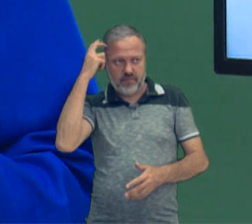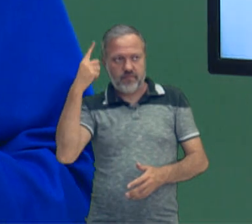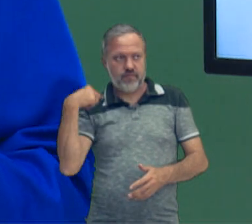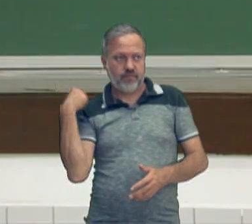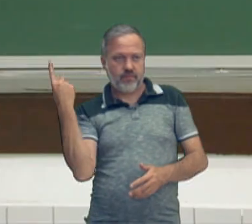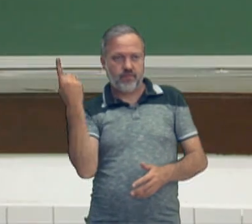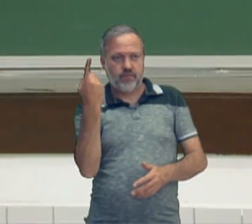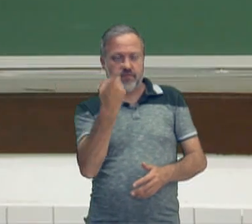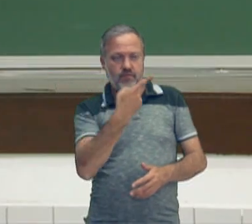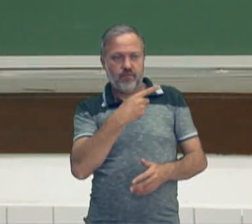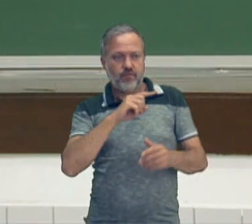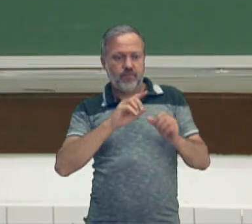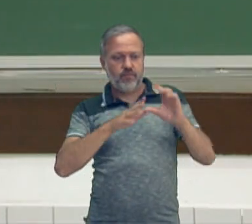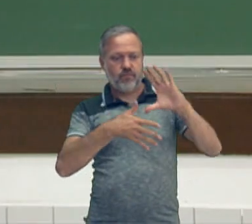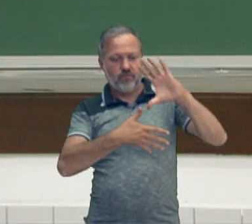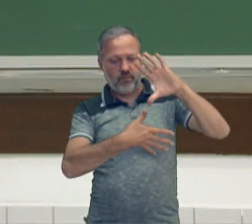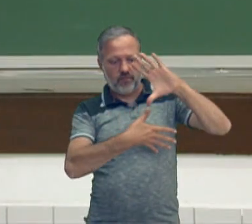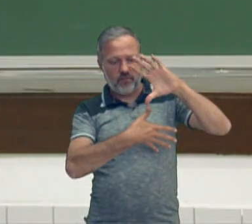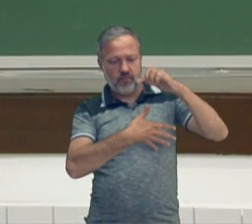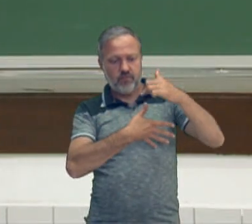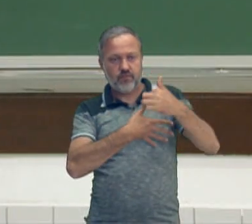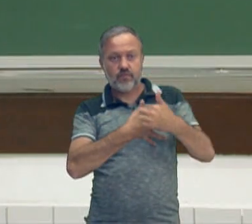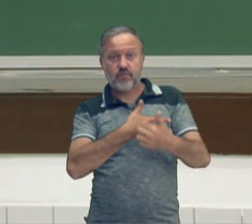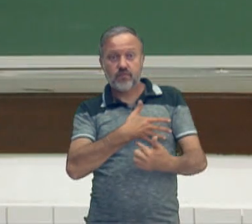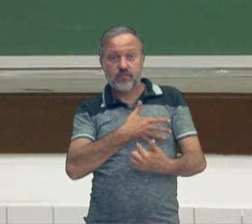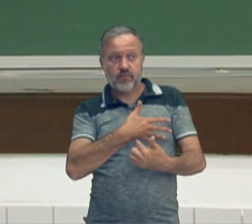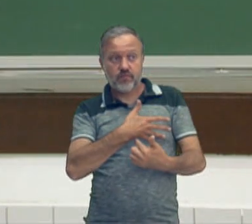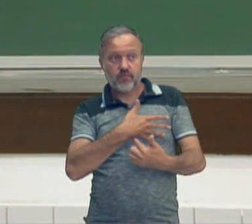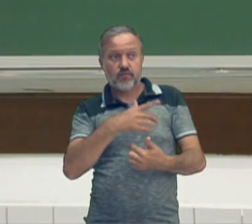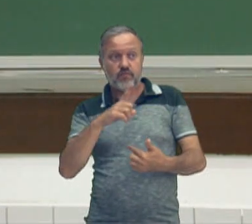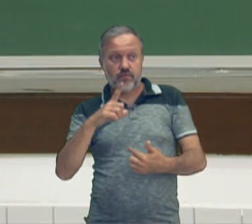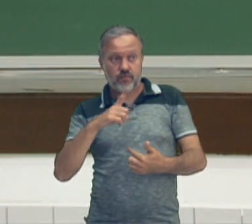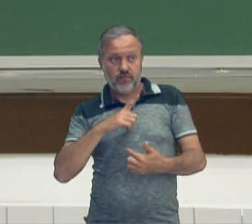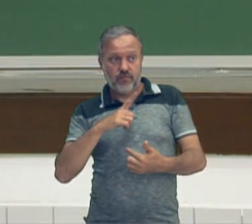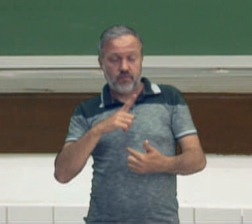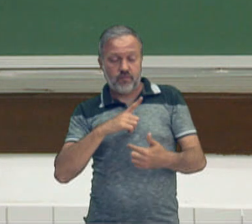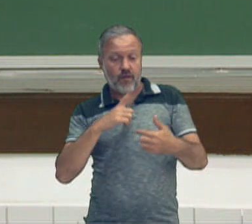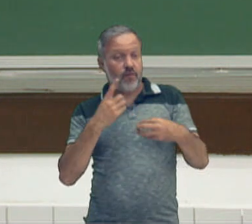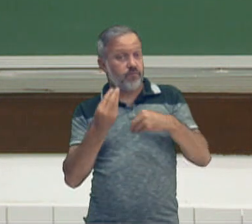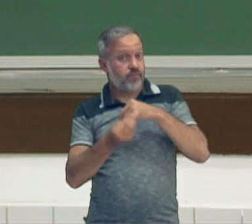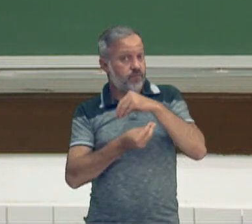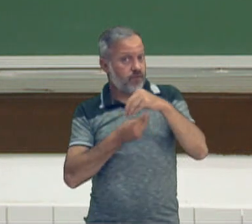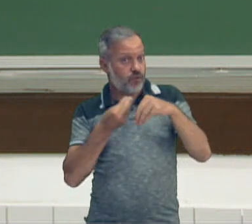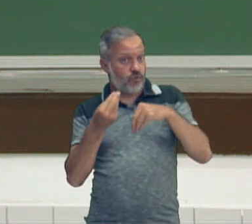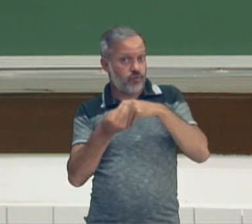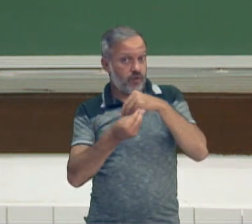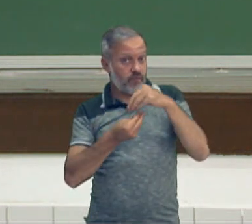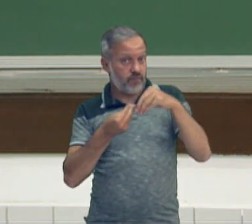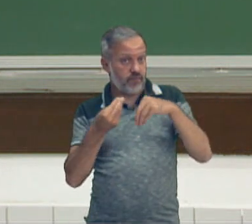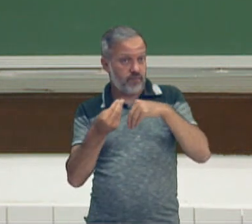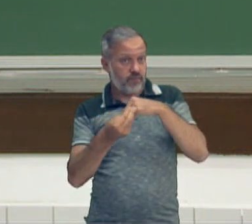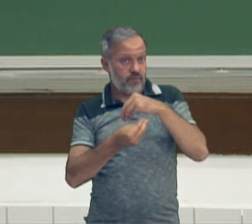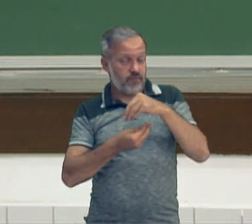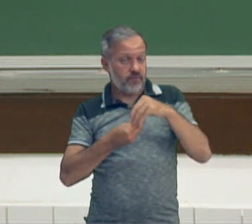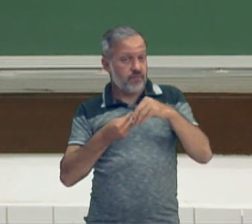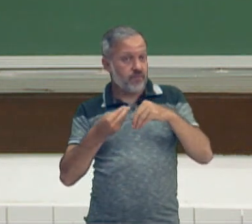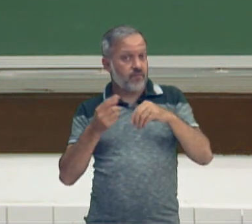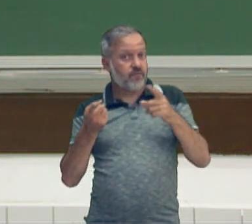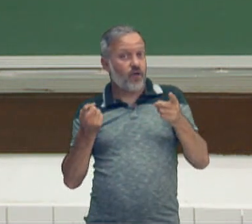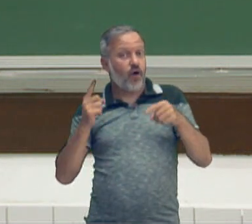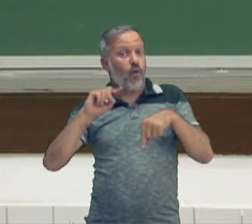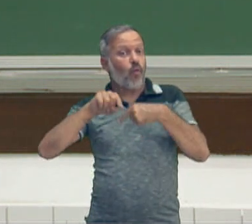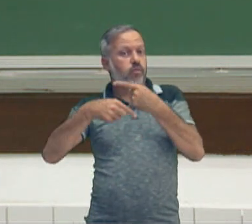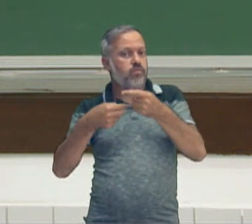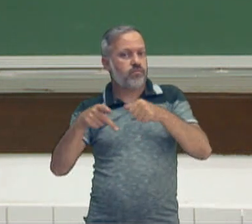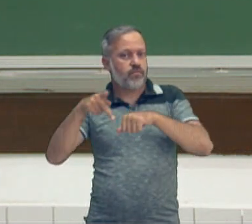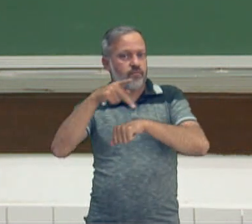por exemplo, da América, os americanos, a gente deveria ter orgulho dessa miscigenação, dessa mistura de raça. Afinal de